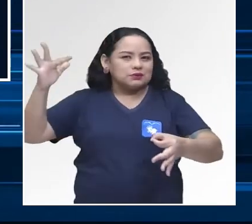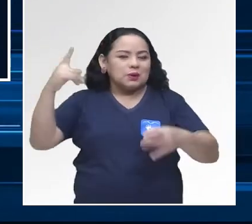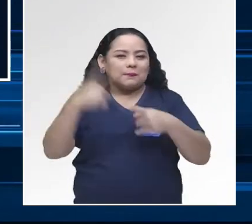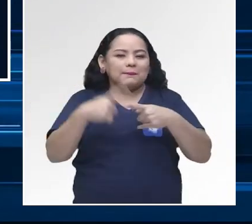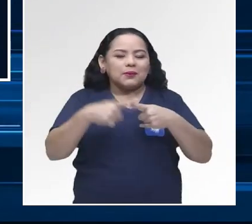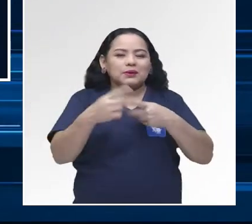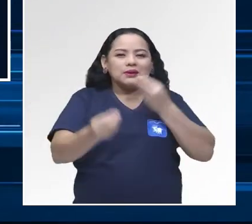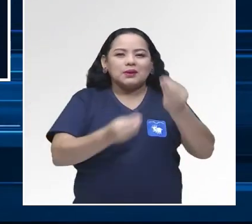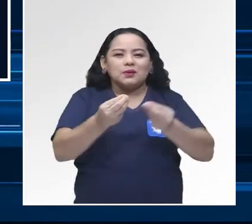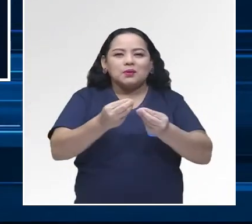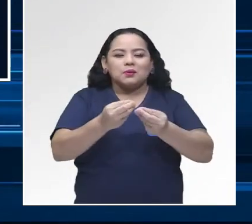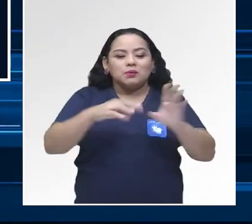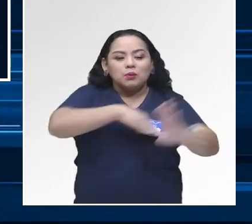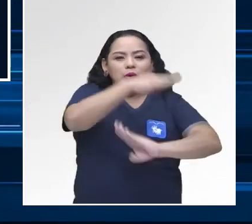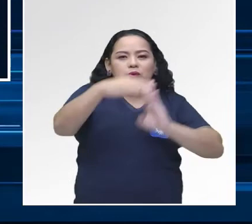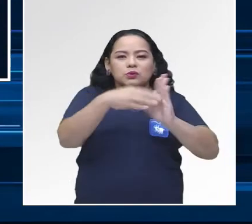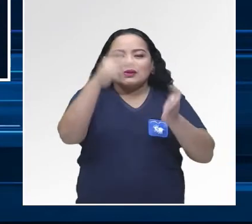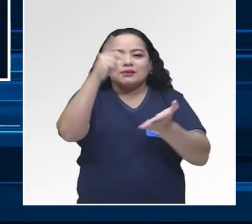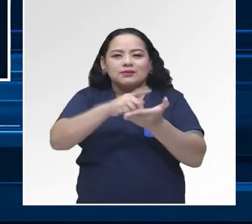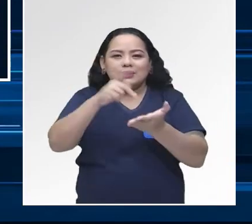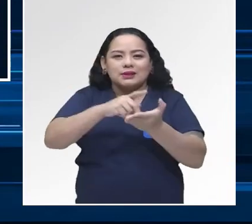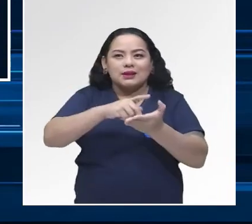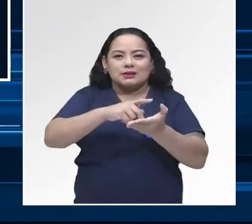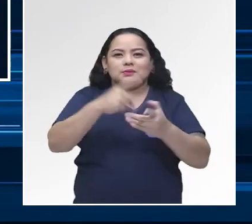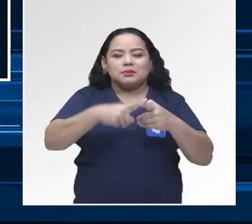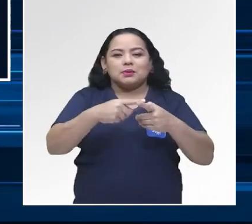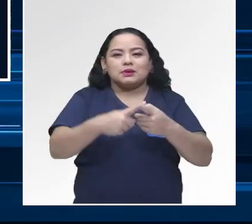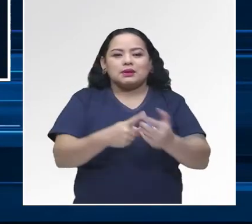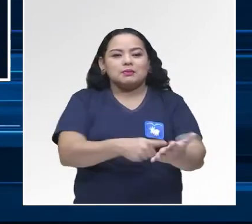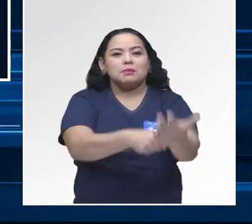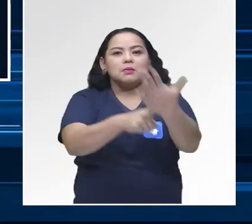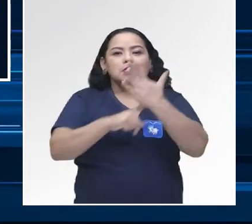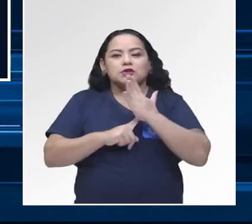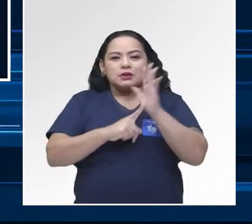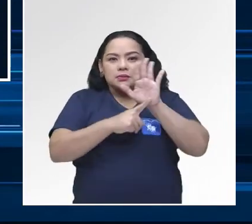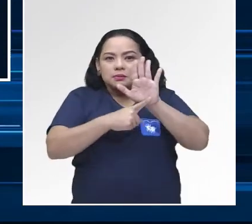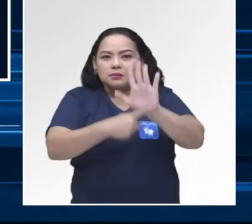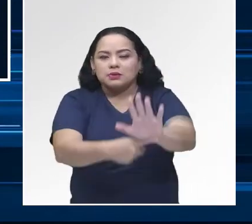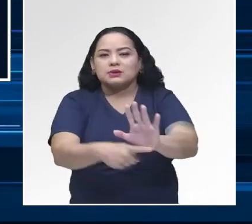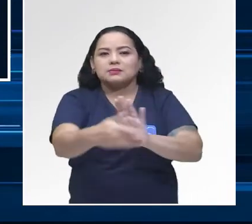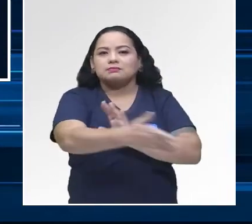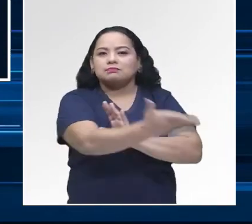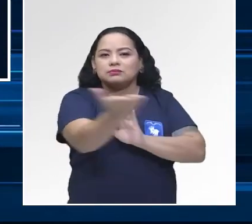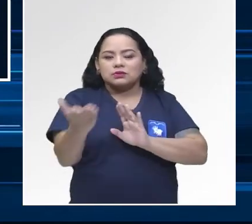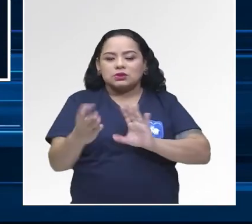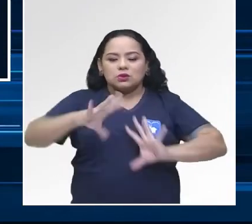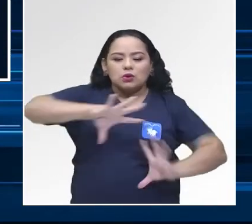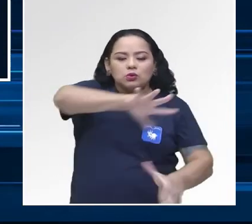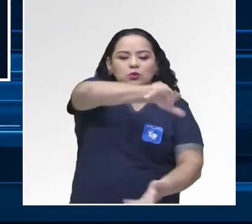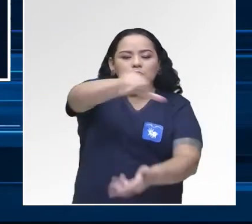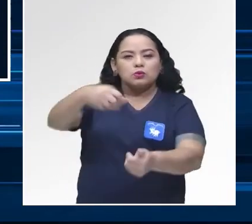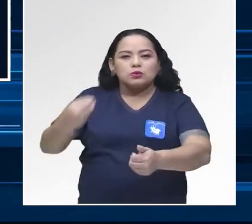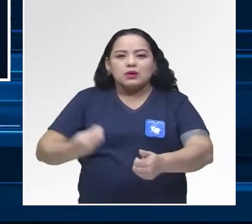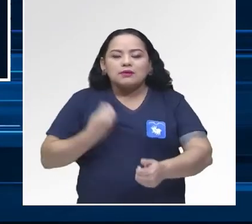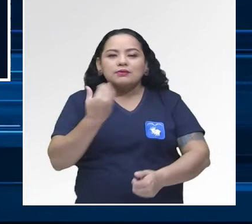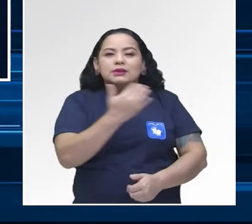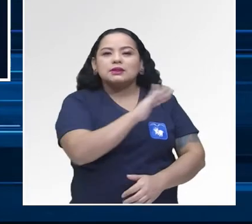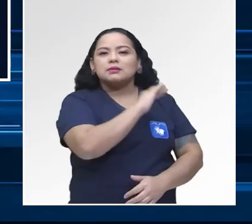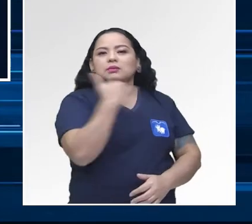coloca diante de toda uma realidade que se apresenta para nós. Do mundo, da vida, da